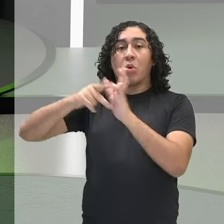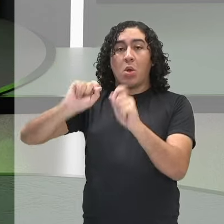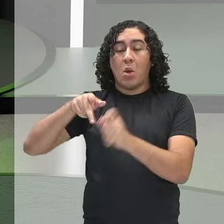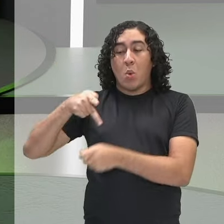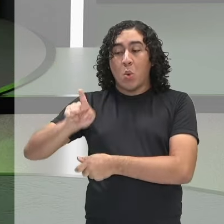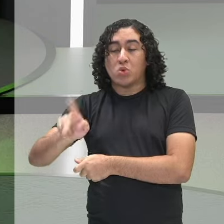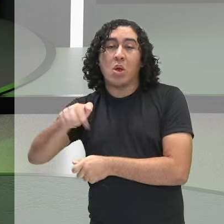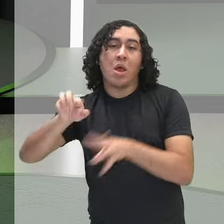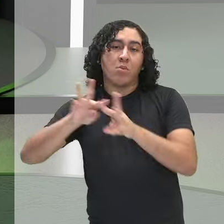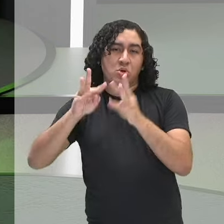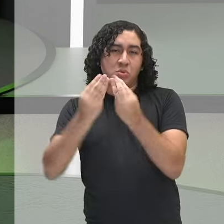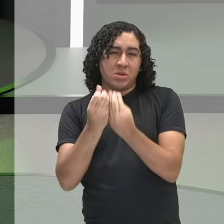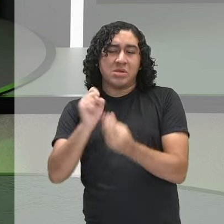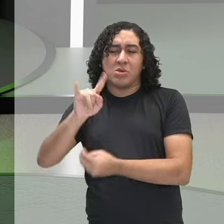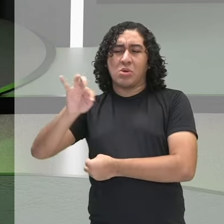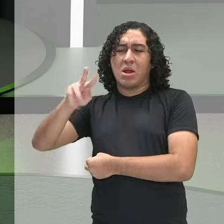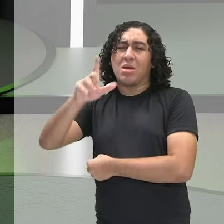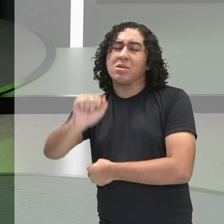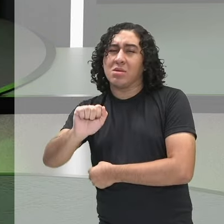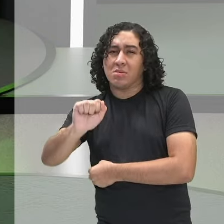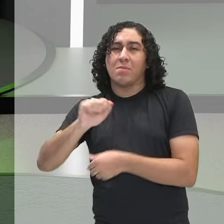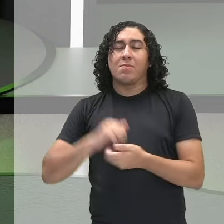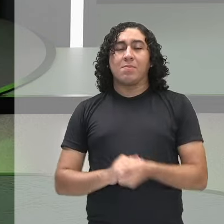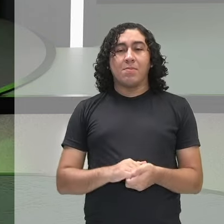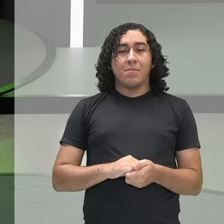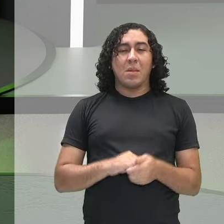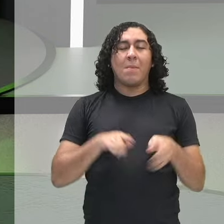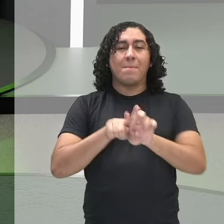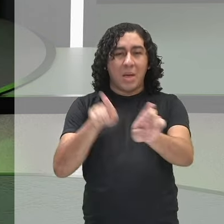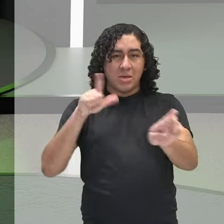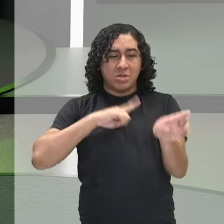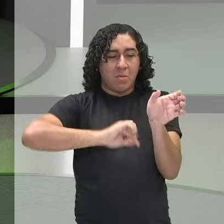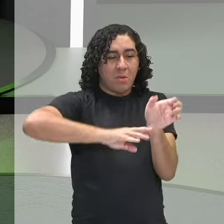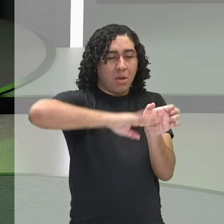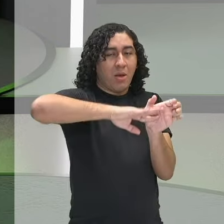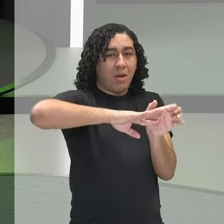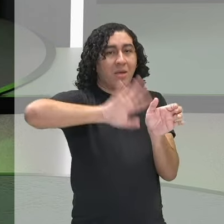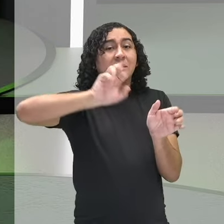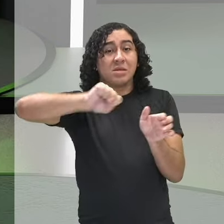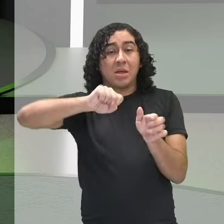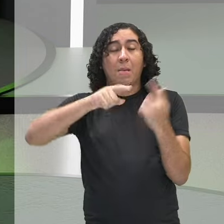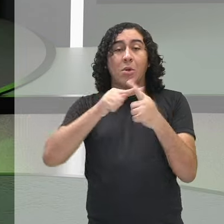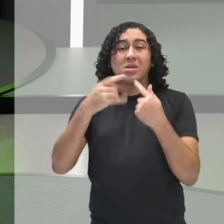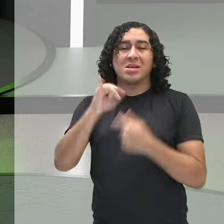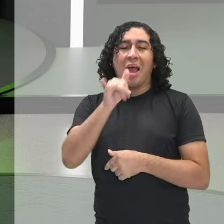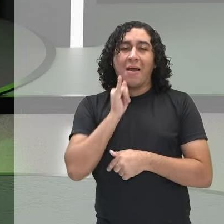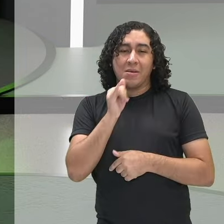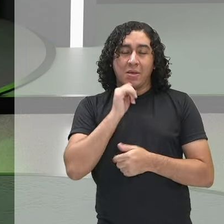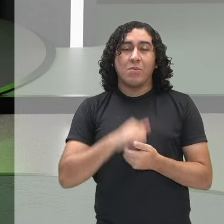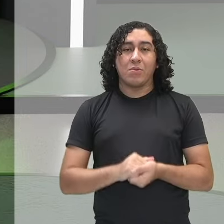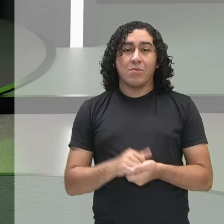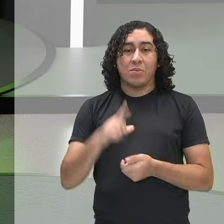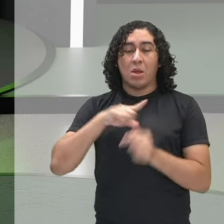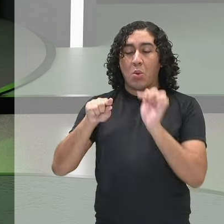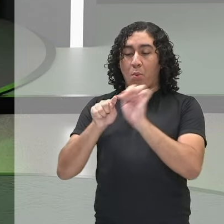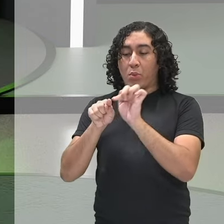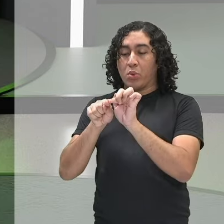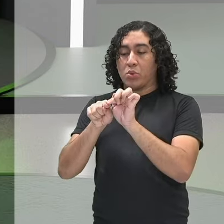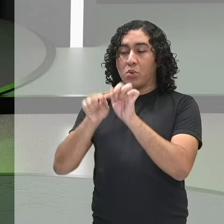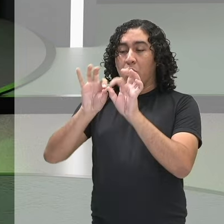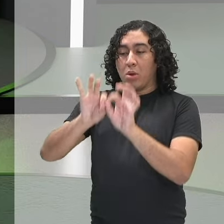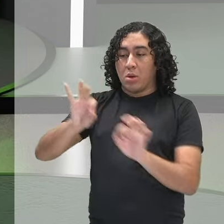uma substância saturada, mas agora com corpo de fundo? Exatamente, porque se você colocar um ponto acima,